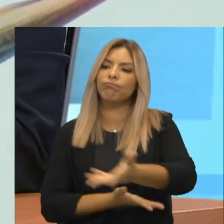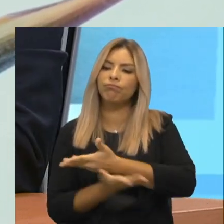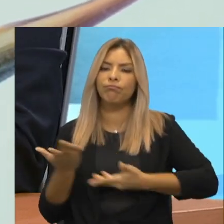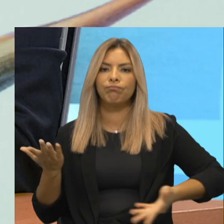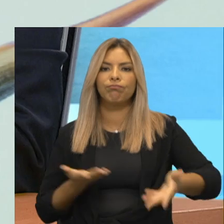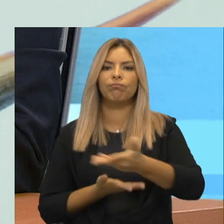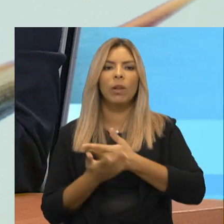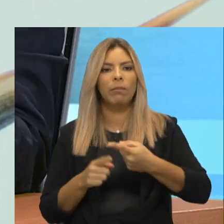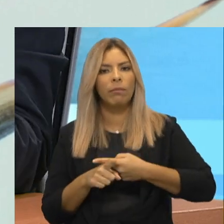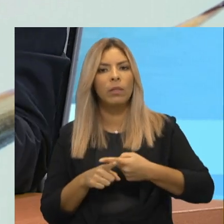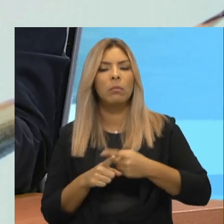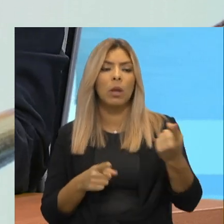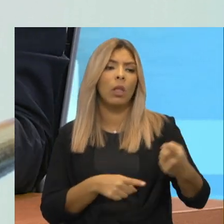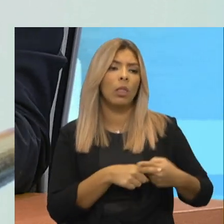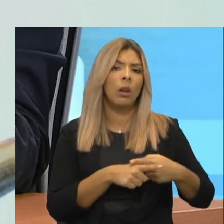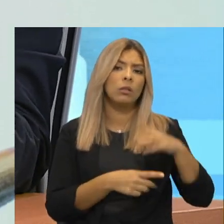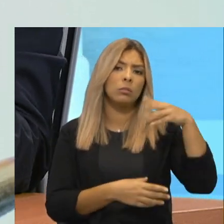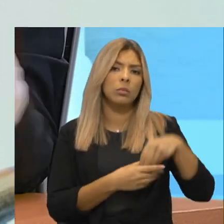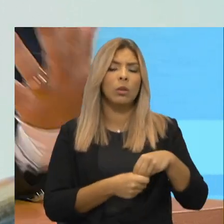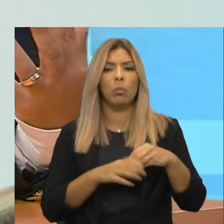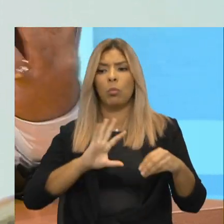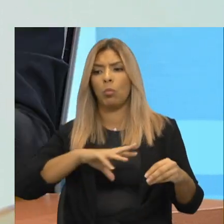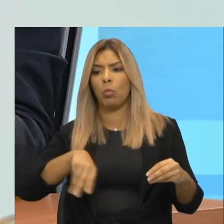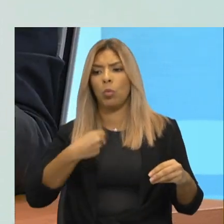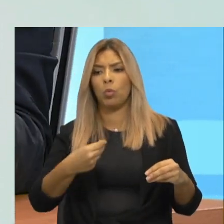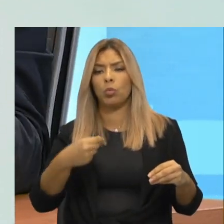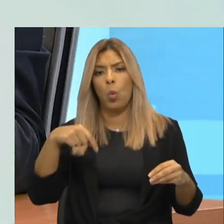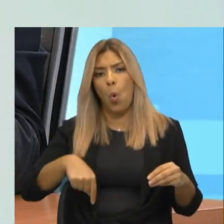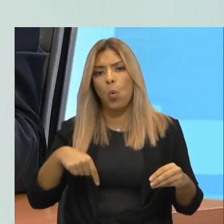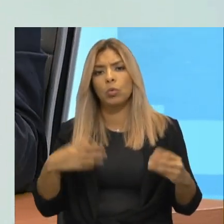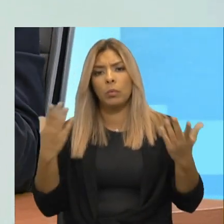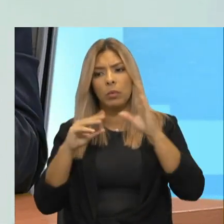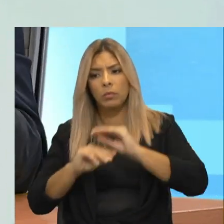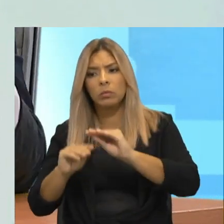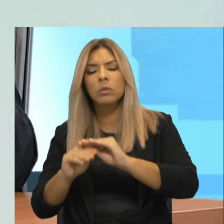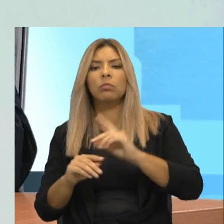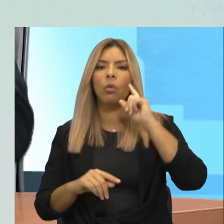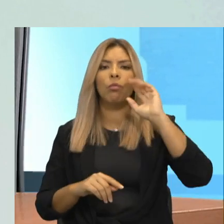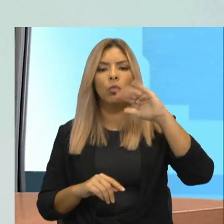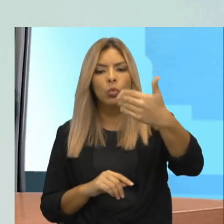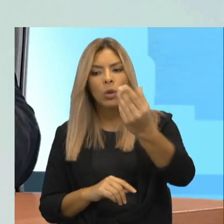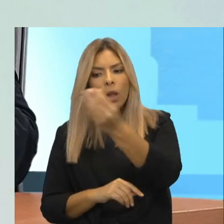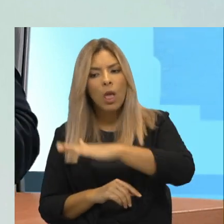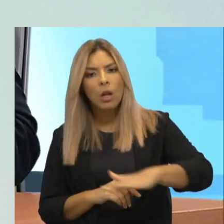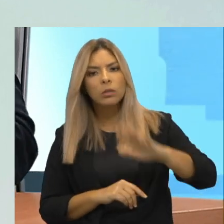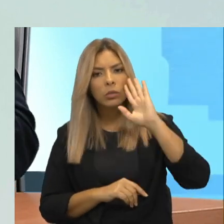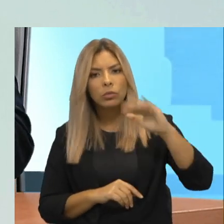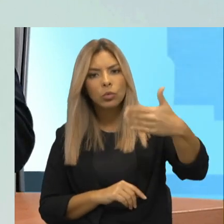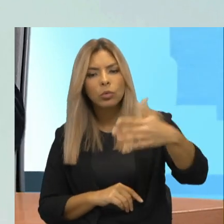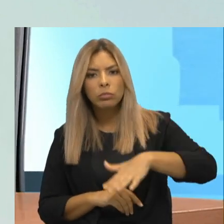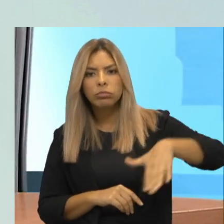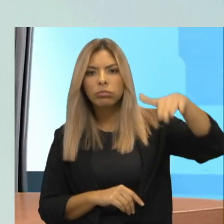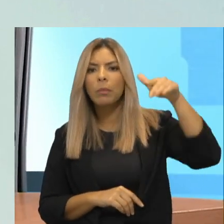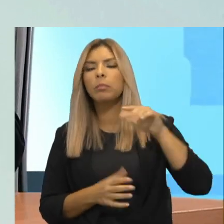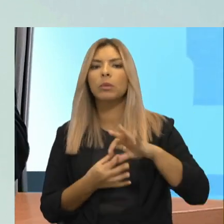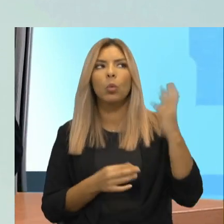que interessam à congregação e que interessam também ao mundo de hoje, que é a questão da educação, da formação das novas gerações, os temas ligados à